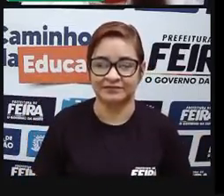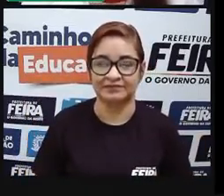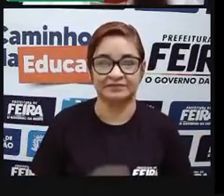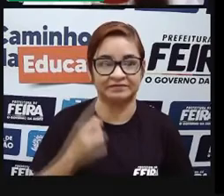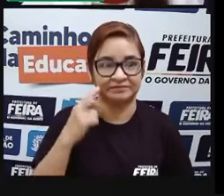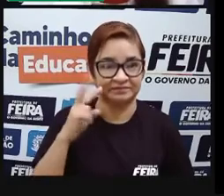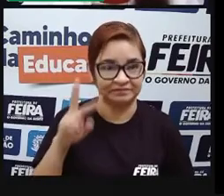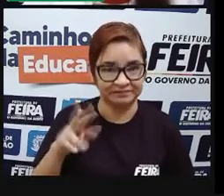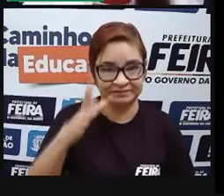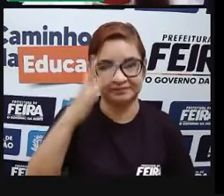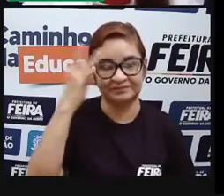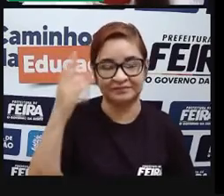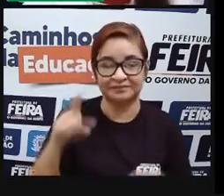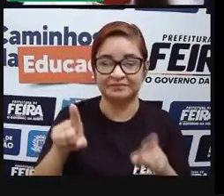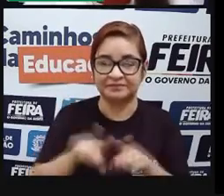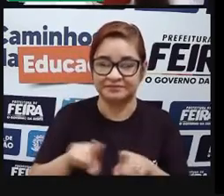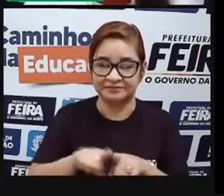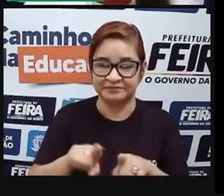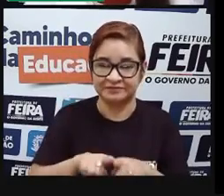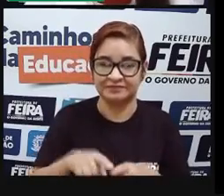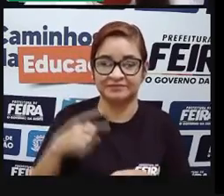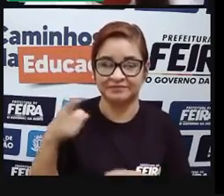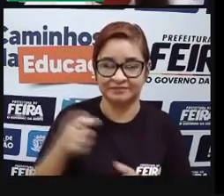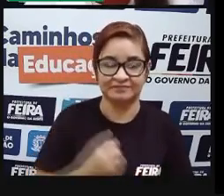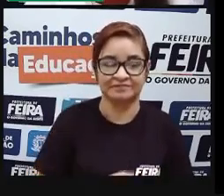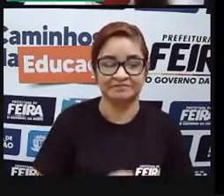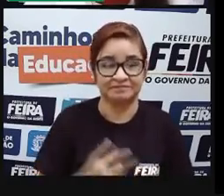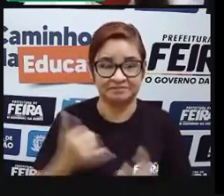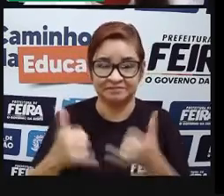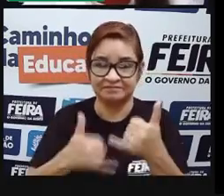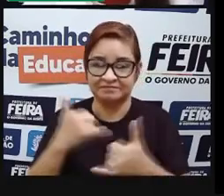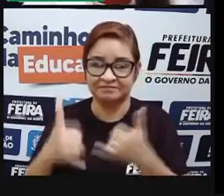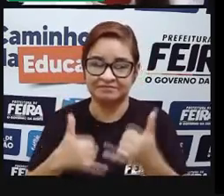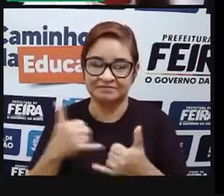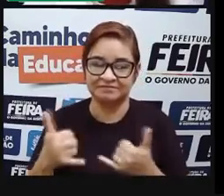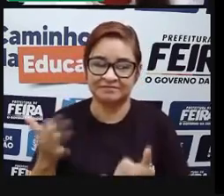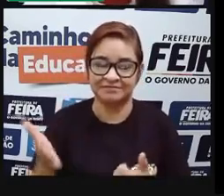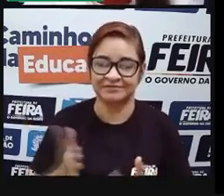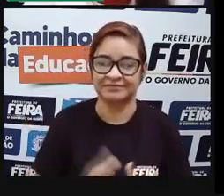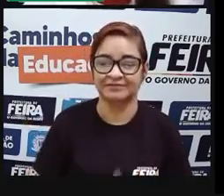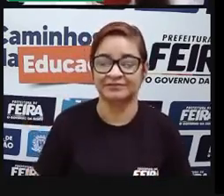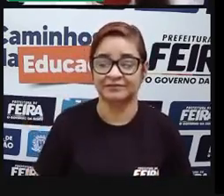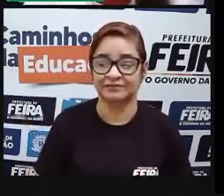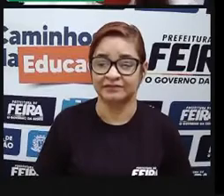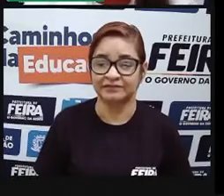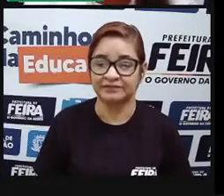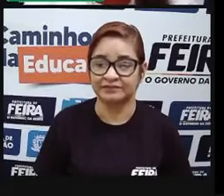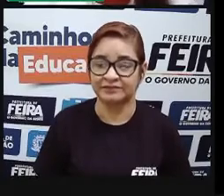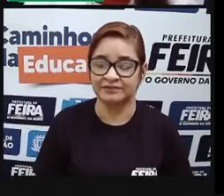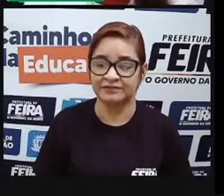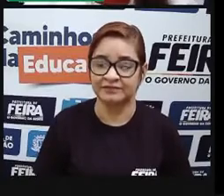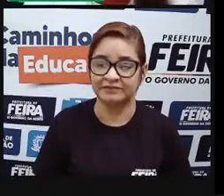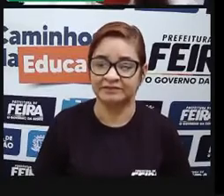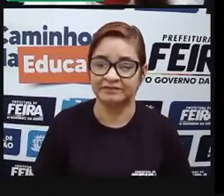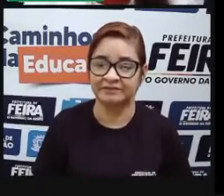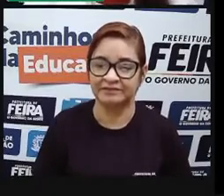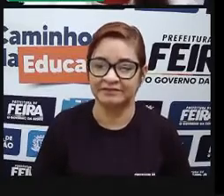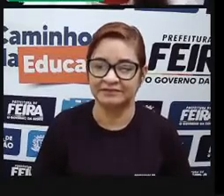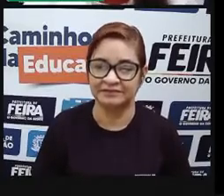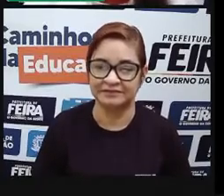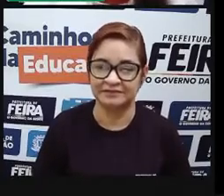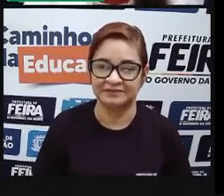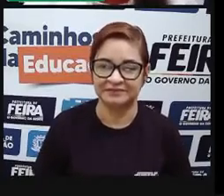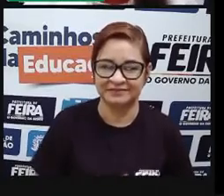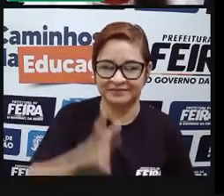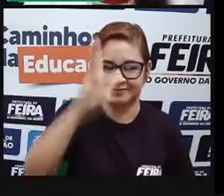alô meus amigos das redes sociais aqui no calçadão acordavam encontrei o Denílson tem um dos instrumentais de Nilson a galinha